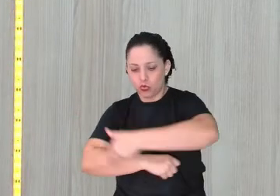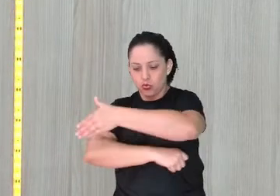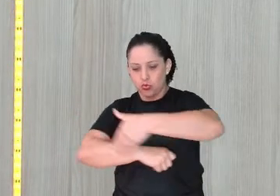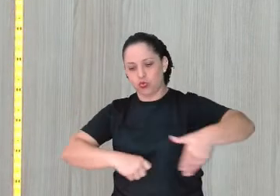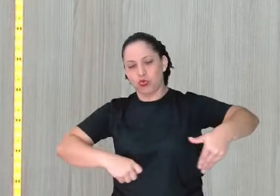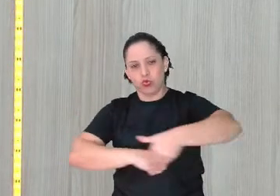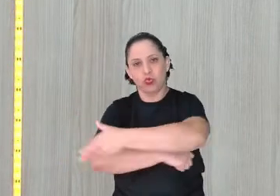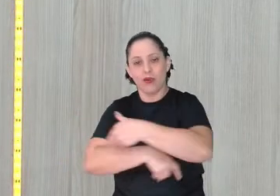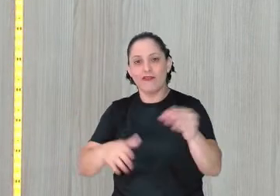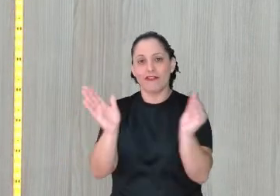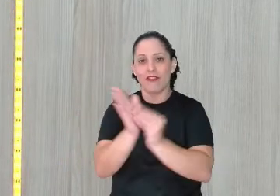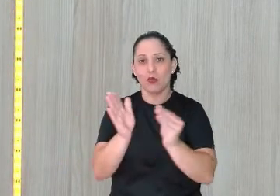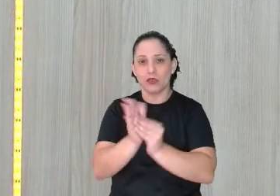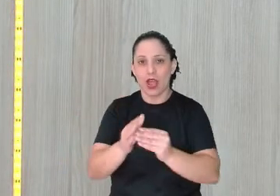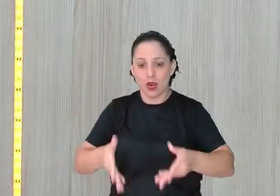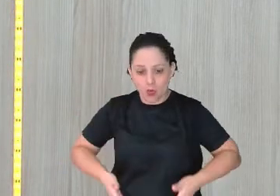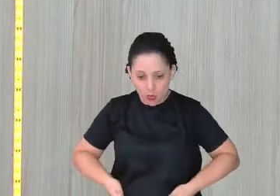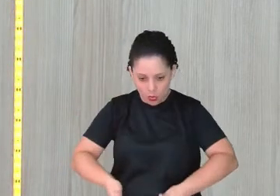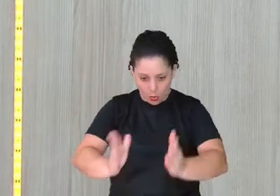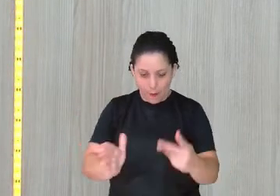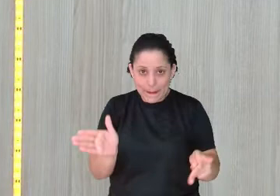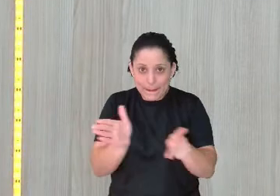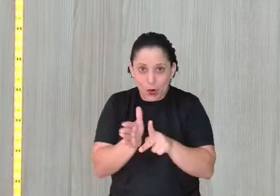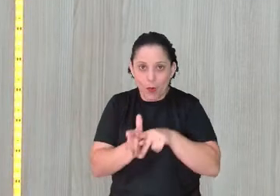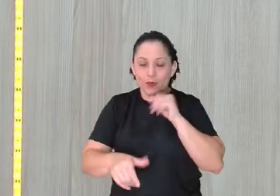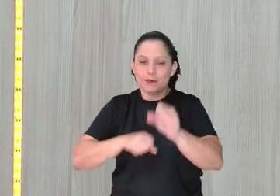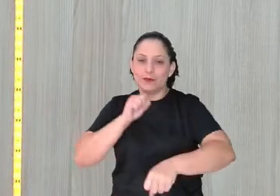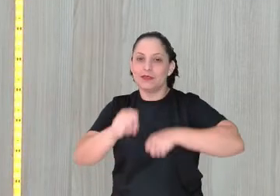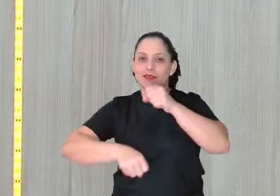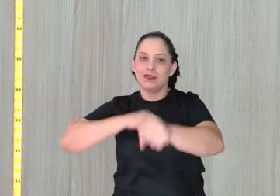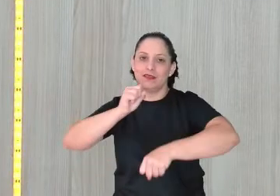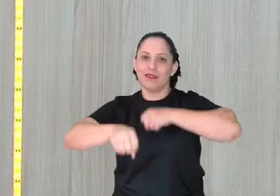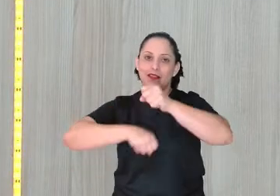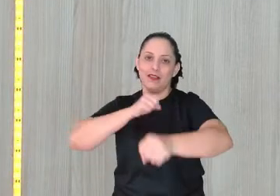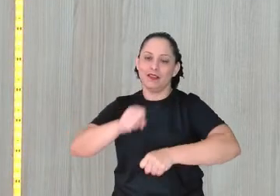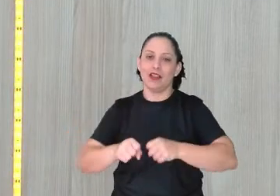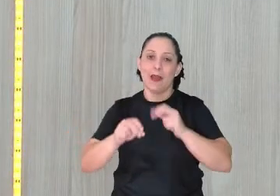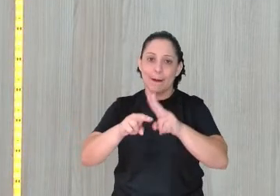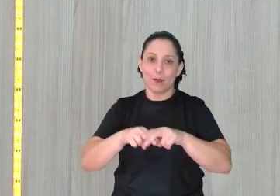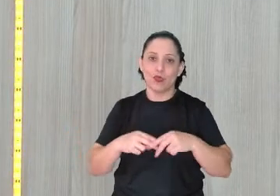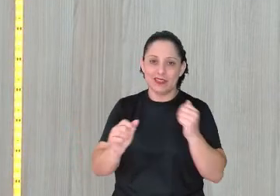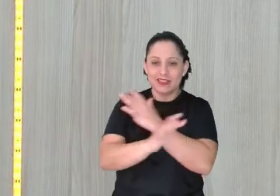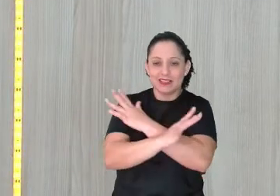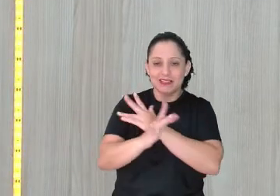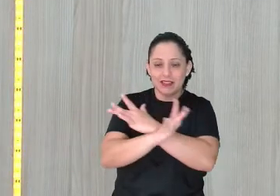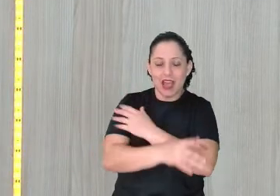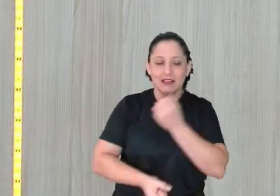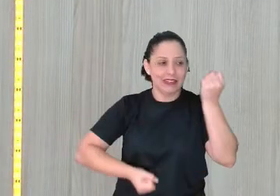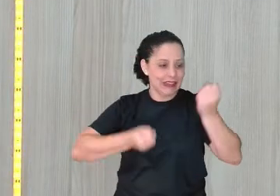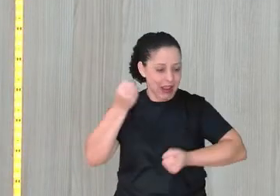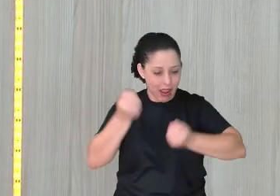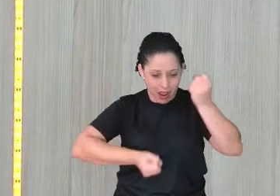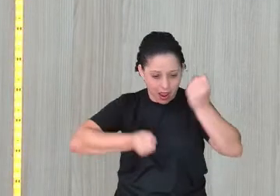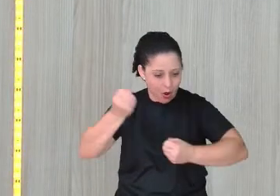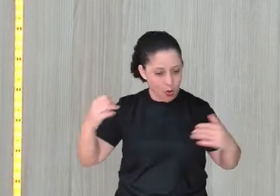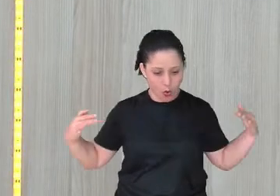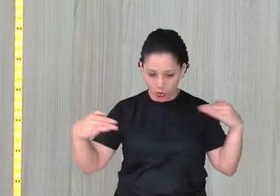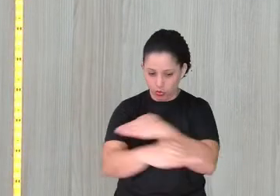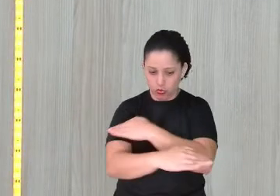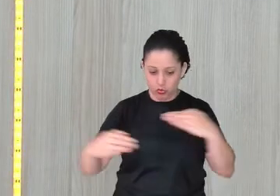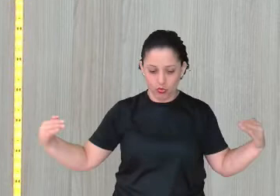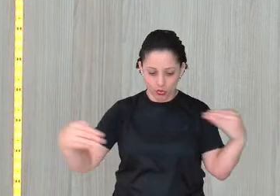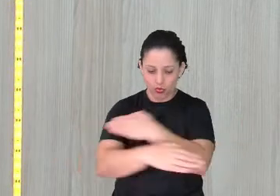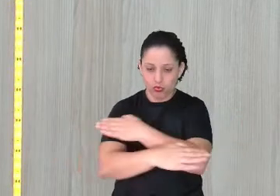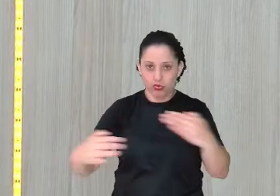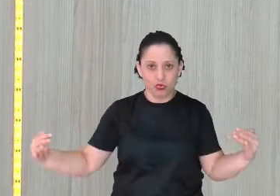né, uma ciclovia, uma ciclofaixa, porque a cidade com muitos carros, né, essa loucura toda de trânsito e